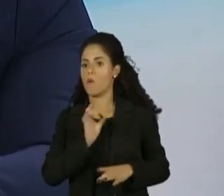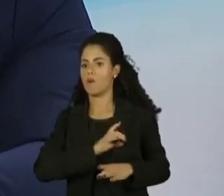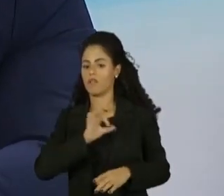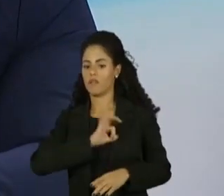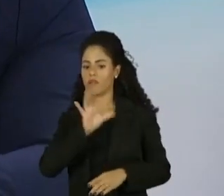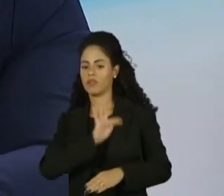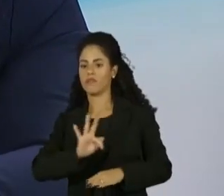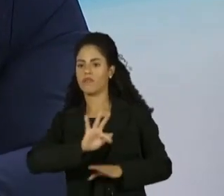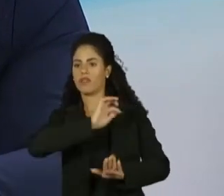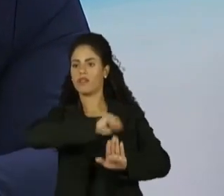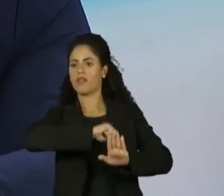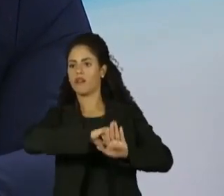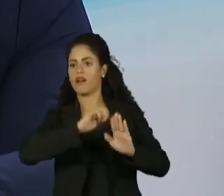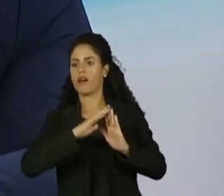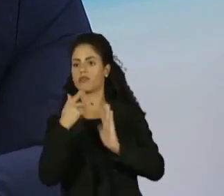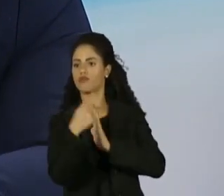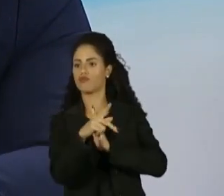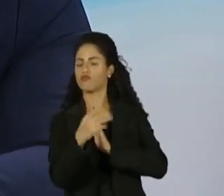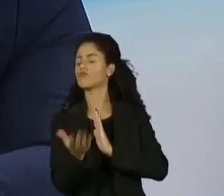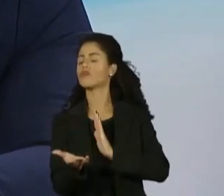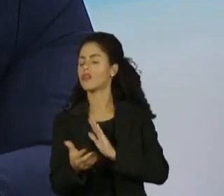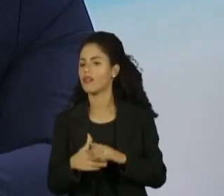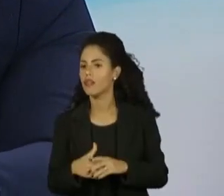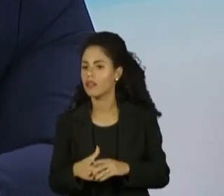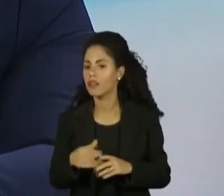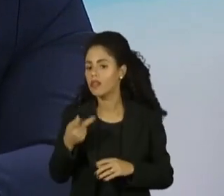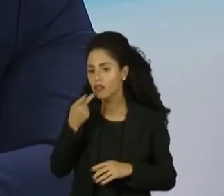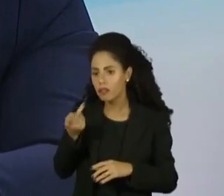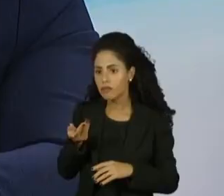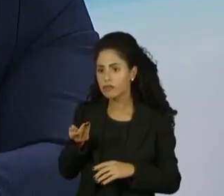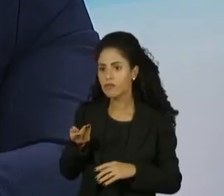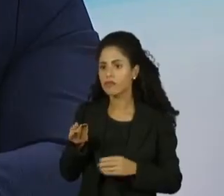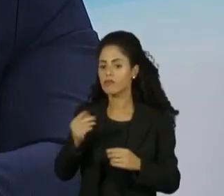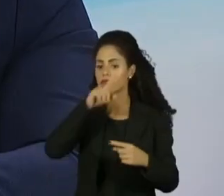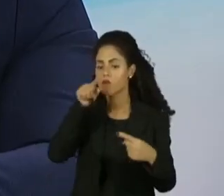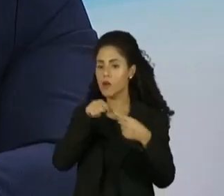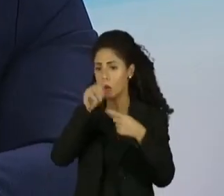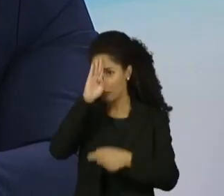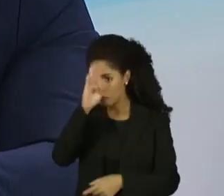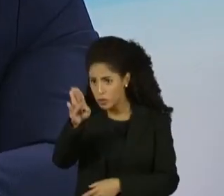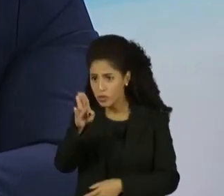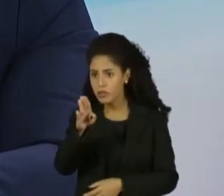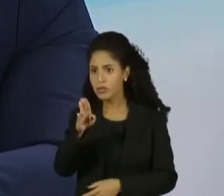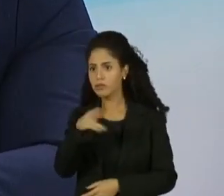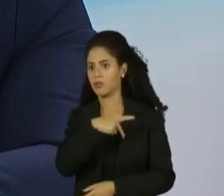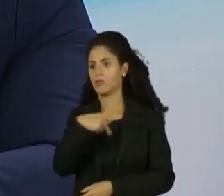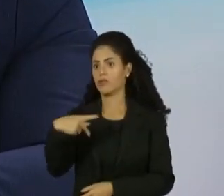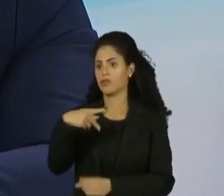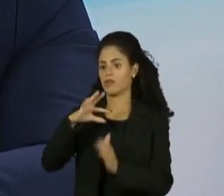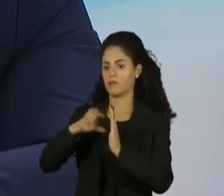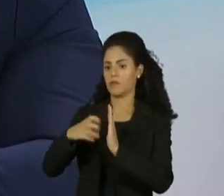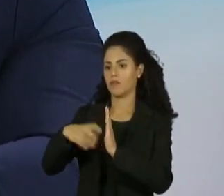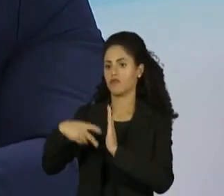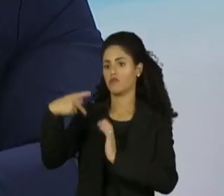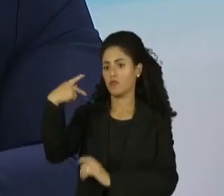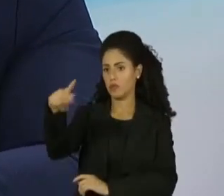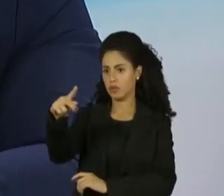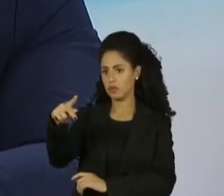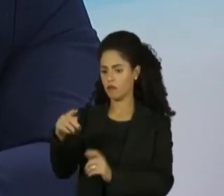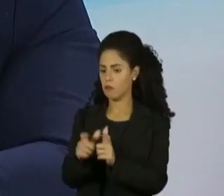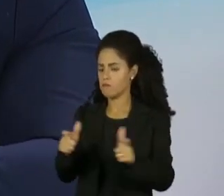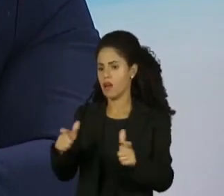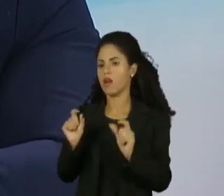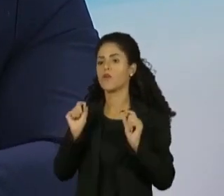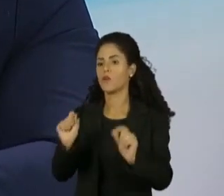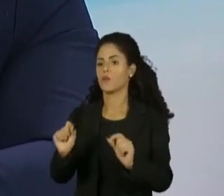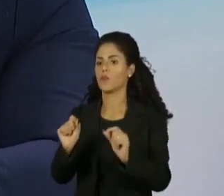logo aconteceu nessas 3 operações que o senhor citou, o principal alvo do presidente do seu partido, de boa parte da oposição do país,